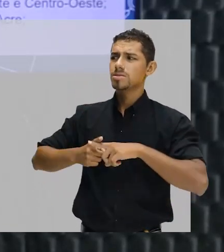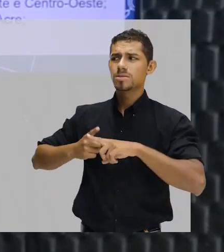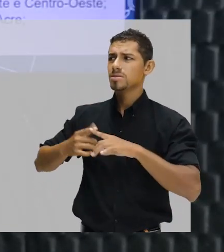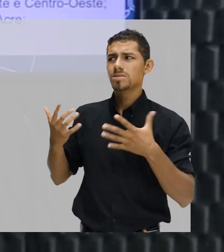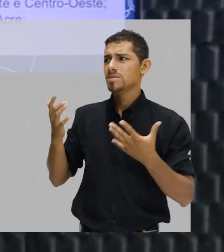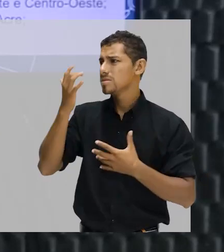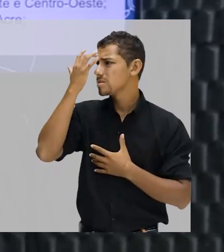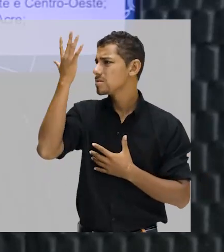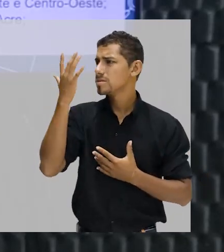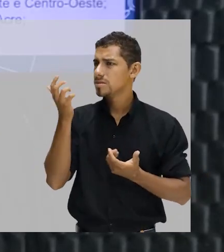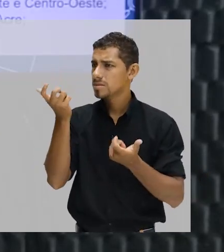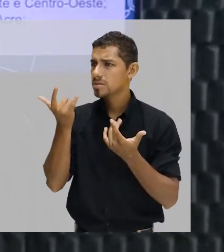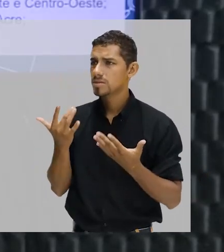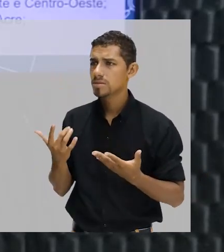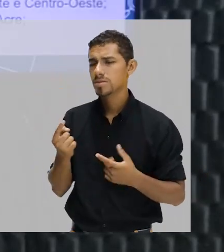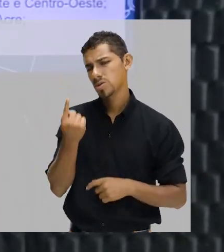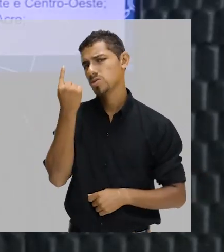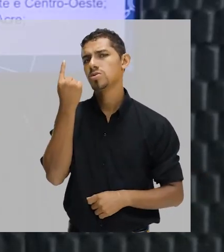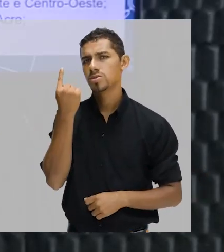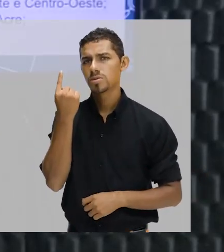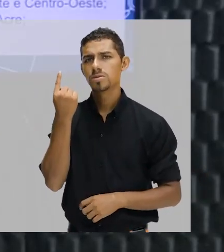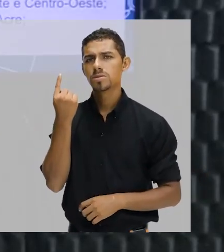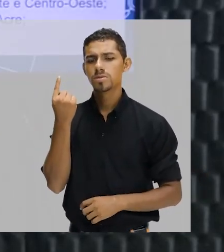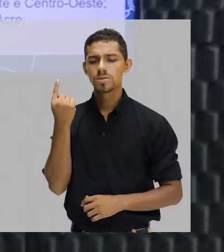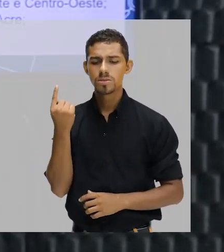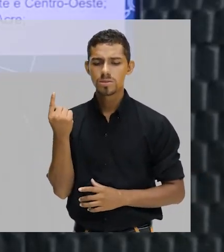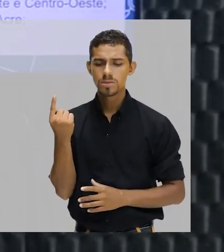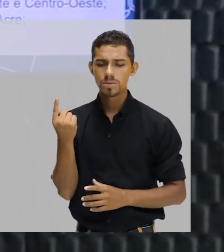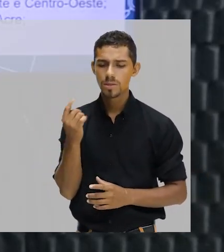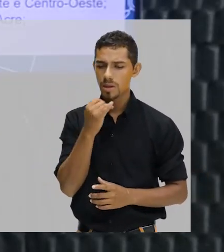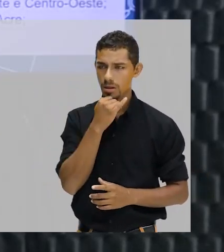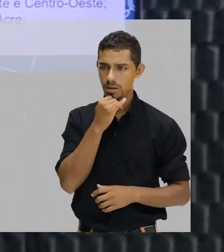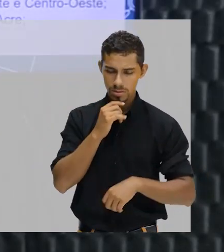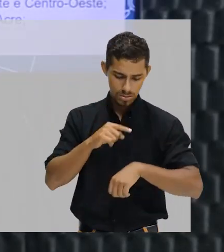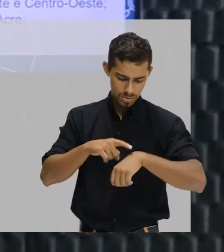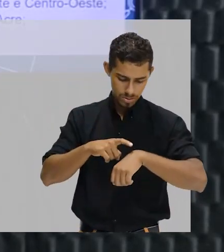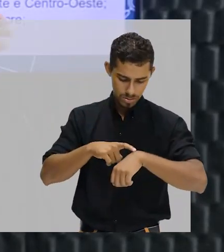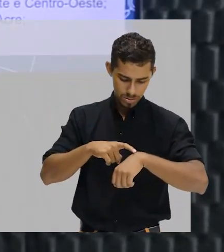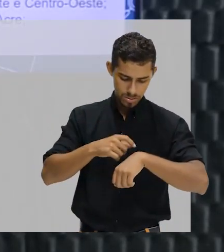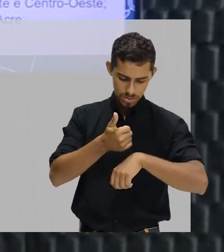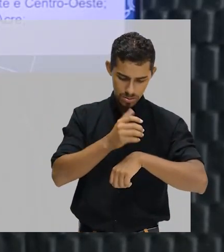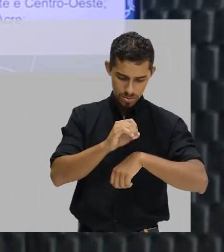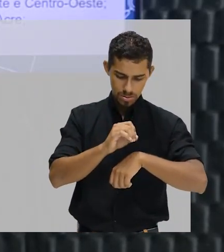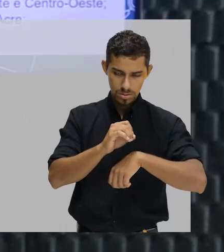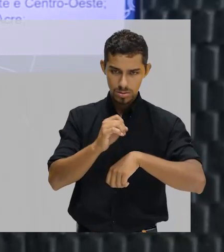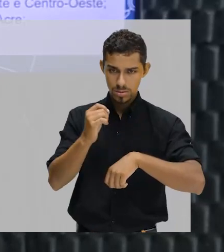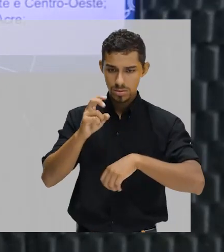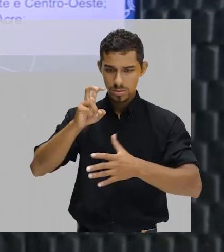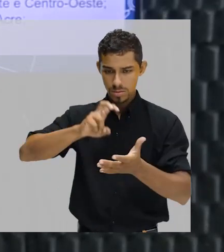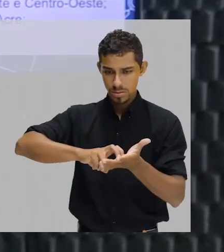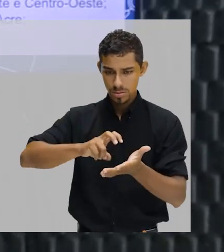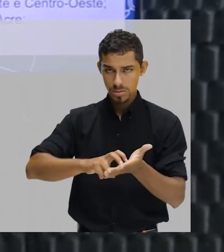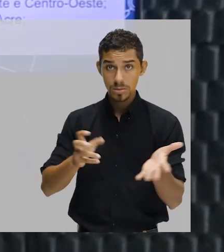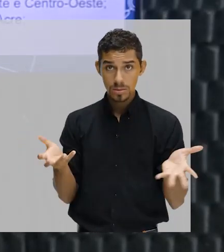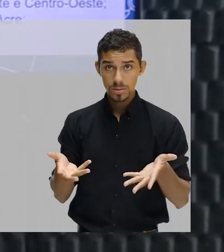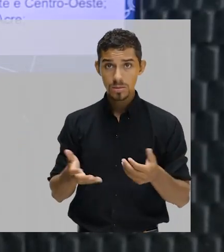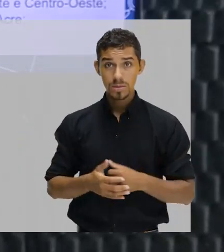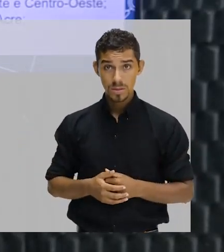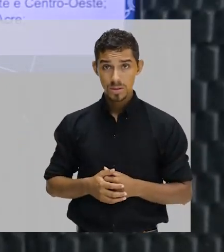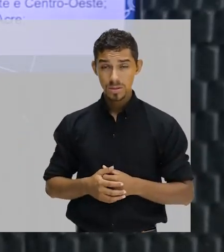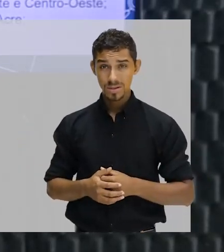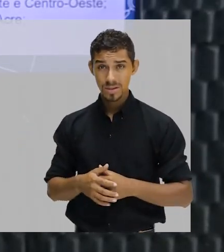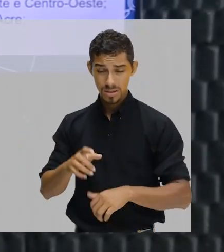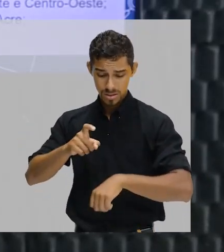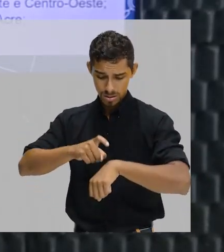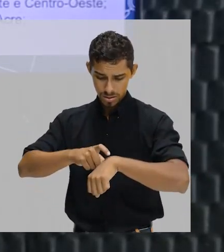mais fácil o Brasil ter só uma hora? Então, por exemplo, 10 horas da manhã, que agora, por exemplo, agora são 10 horas da manhã. Não era mais fácil ser 10